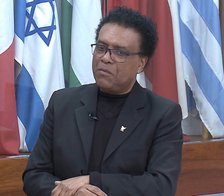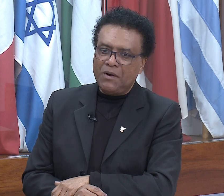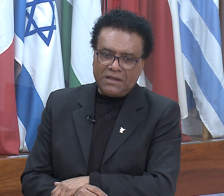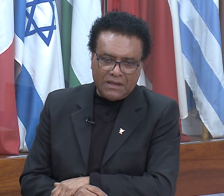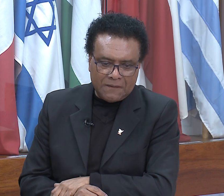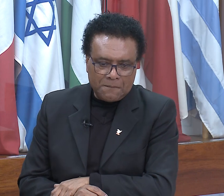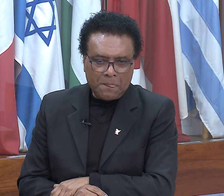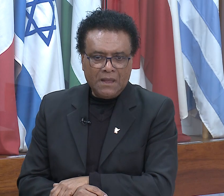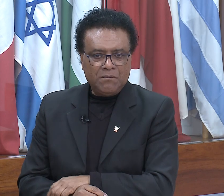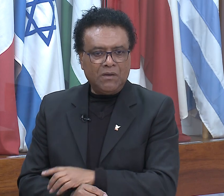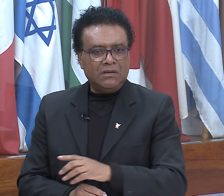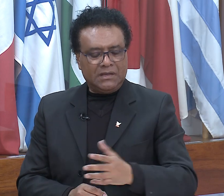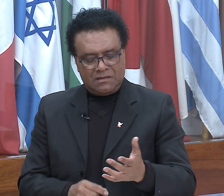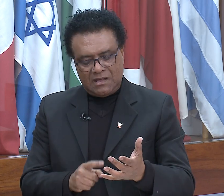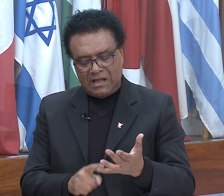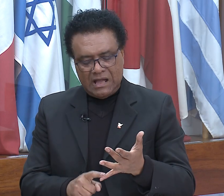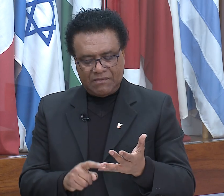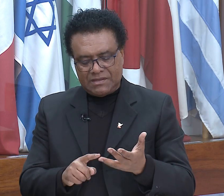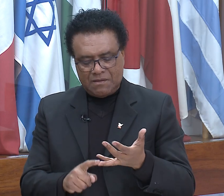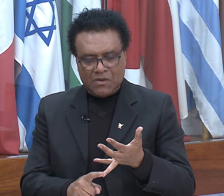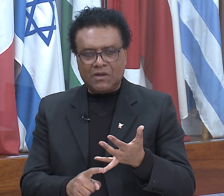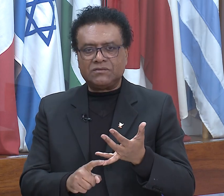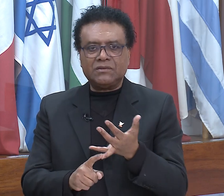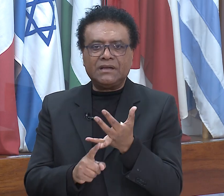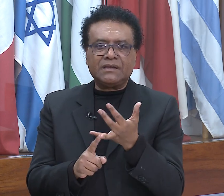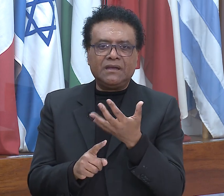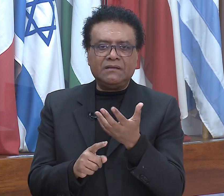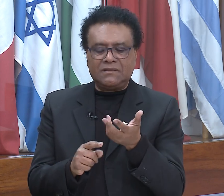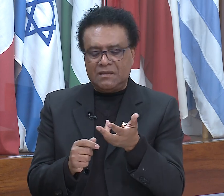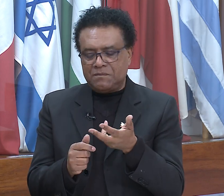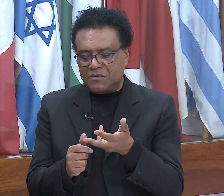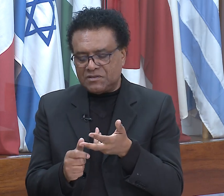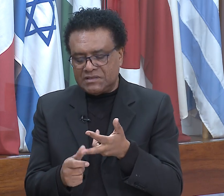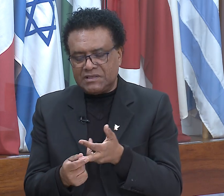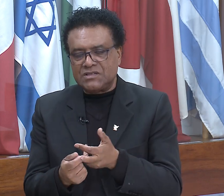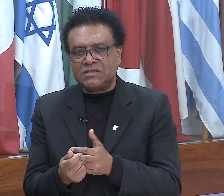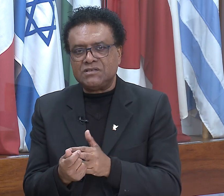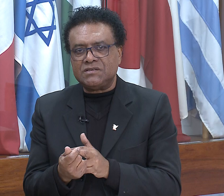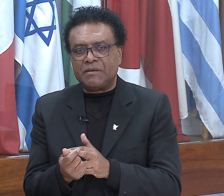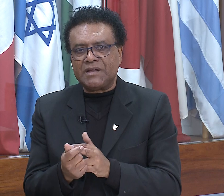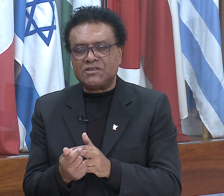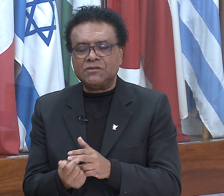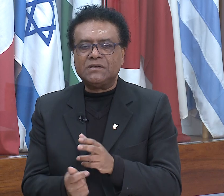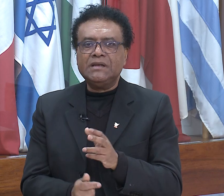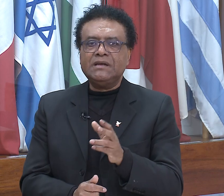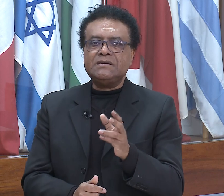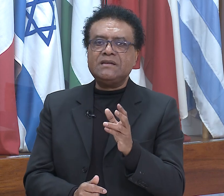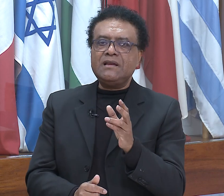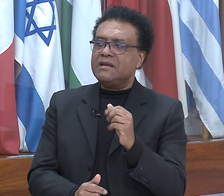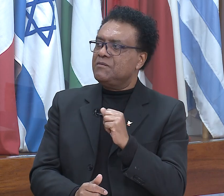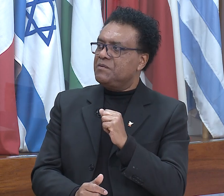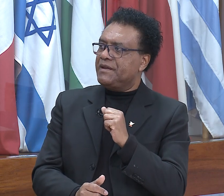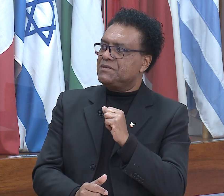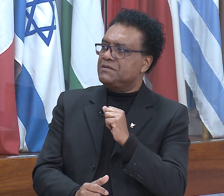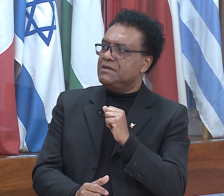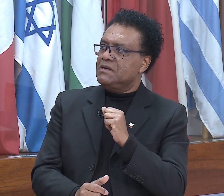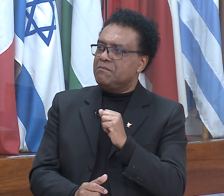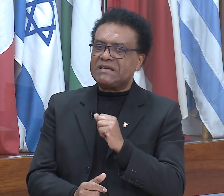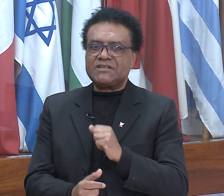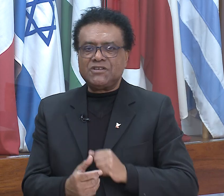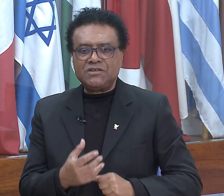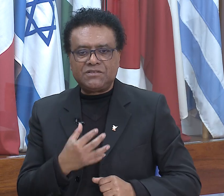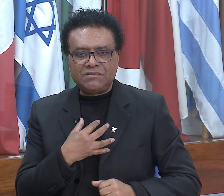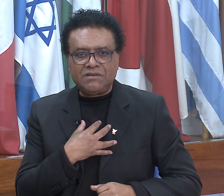porque bom quem tem carro quem tem moto né quem tem condições de andar de aplicativo nem liga muito para isso